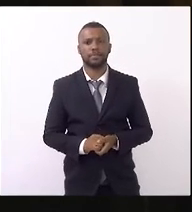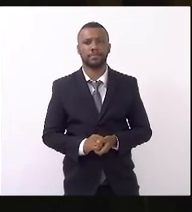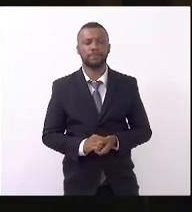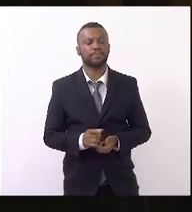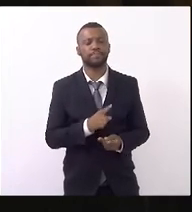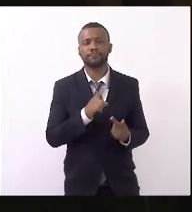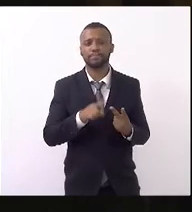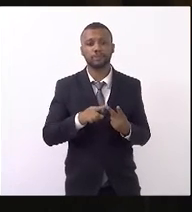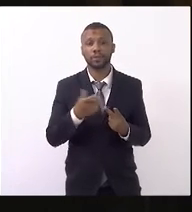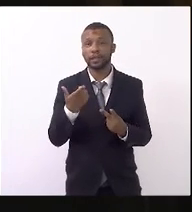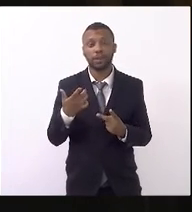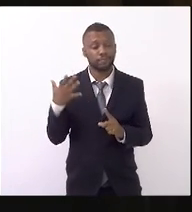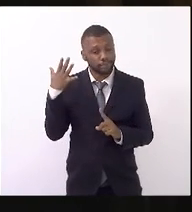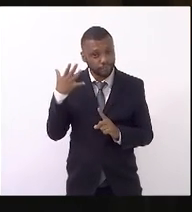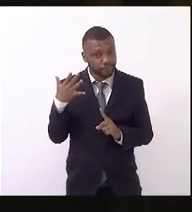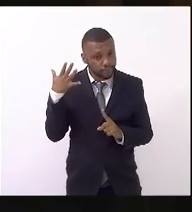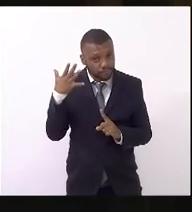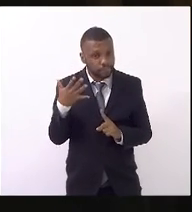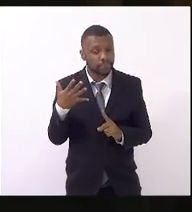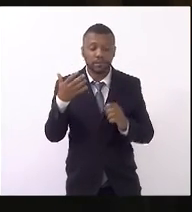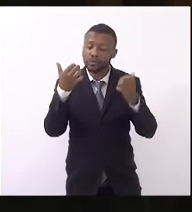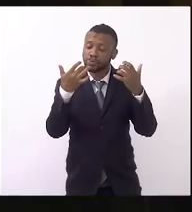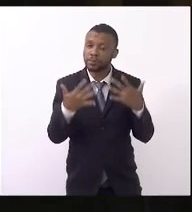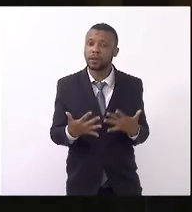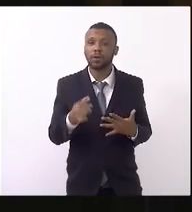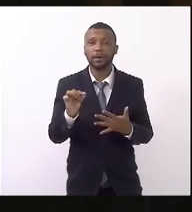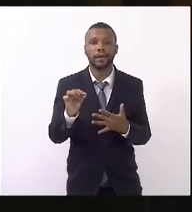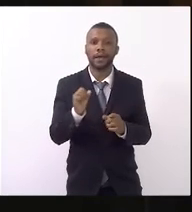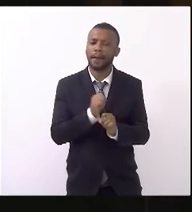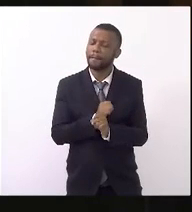Segundo aqui, o que eu quero falar é o seguinte, gente.